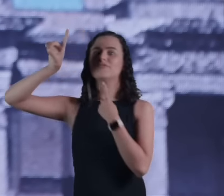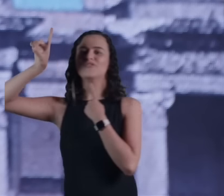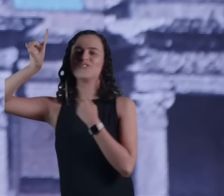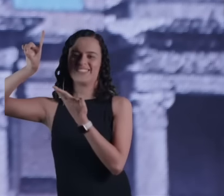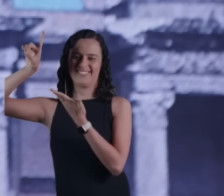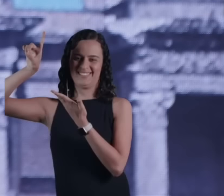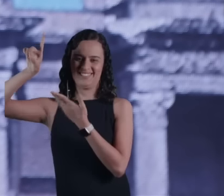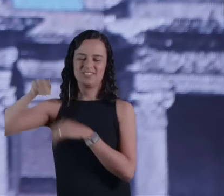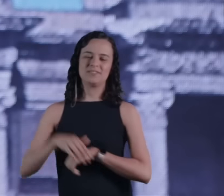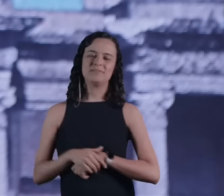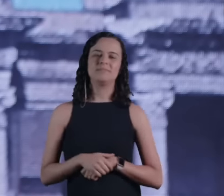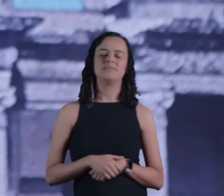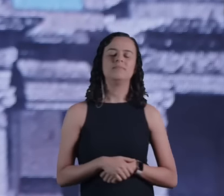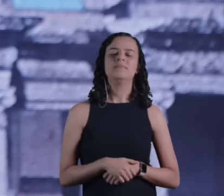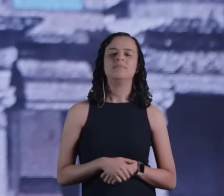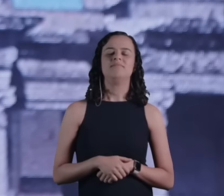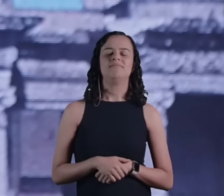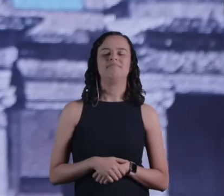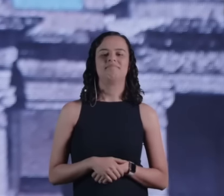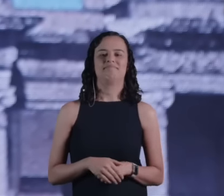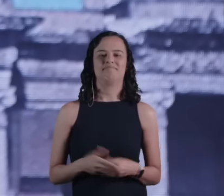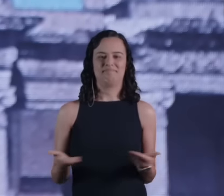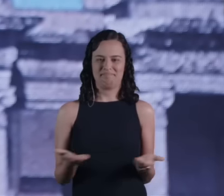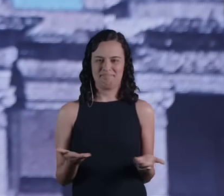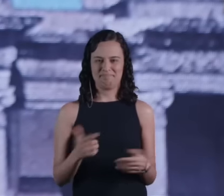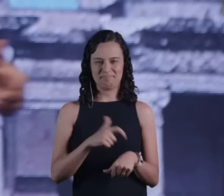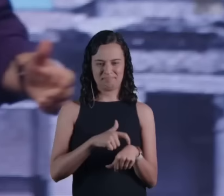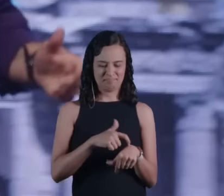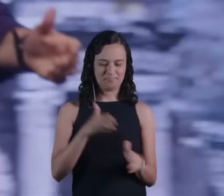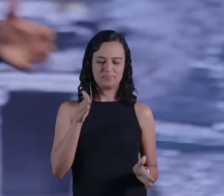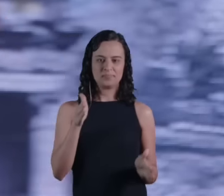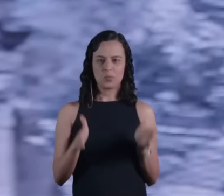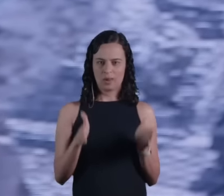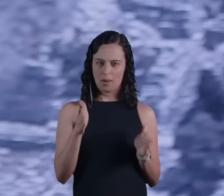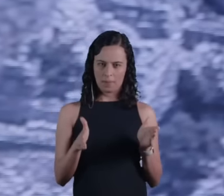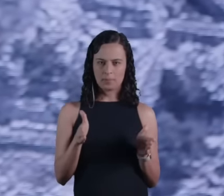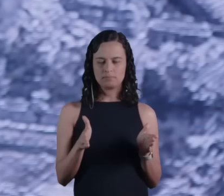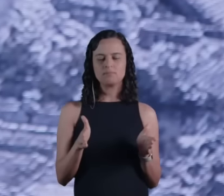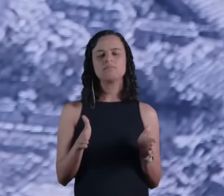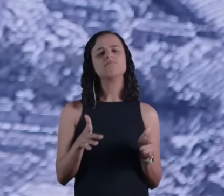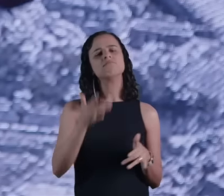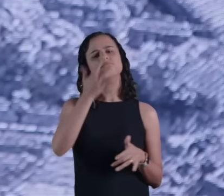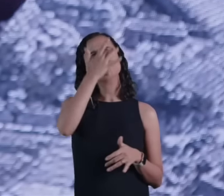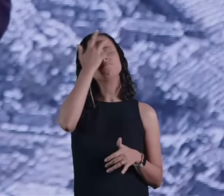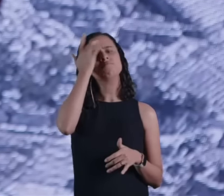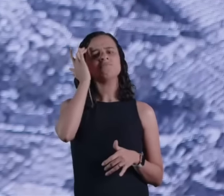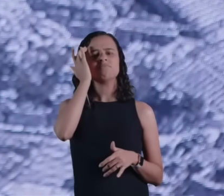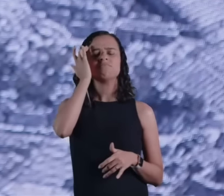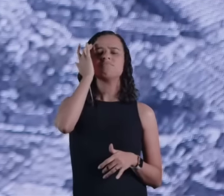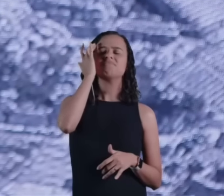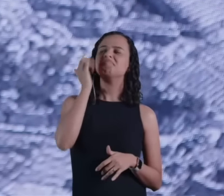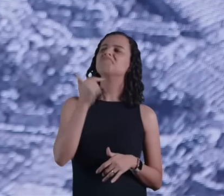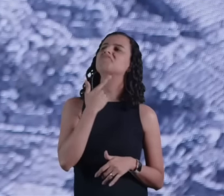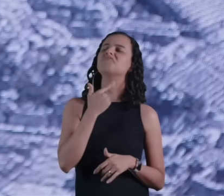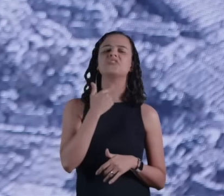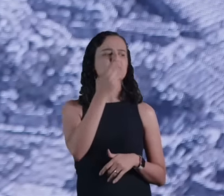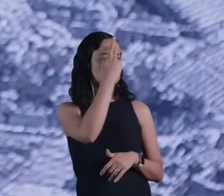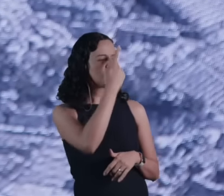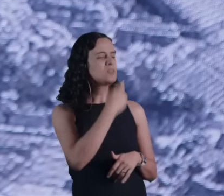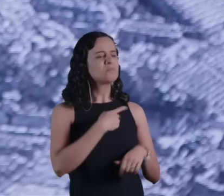Sabe, queridos, hoje nós vivemos num tempo onde as pessoas só fazem o que têm